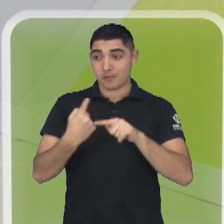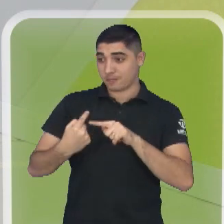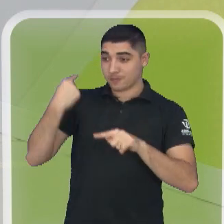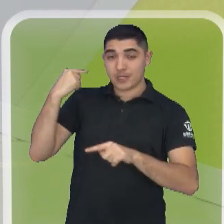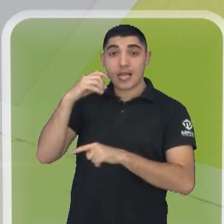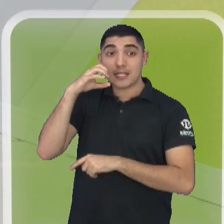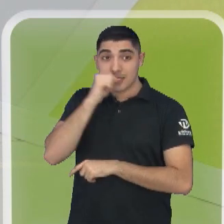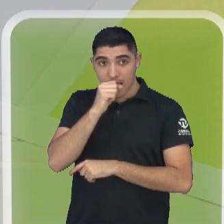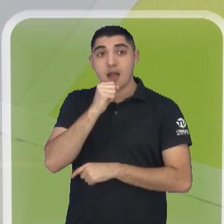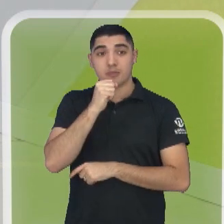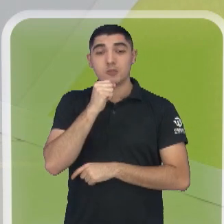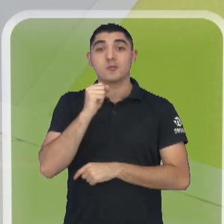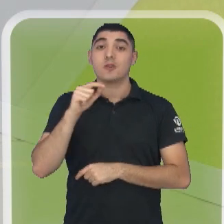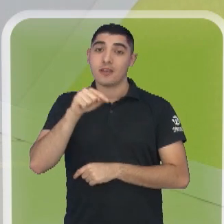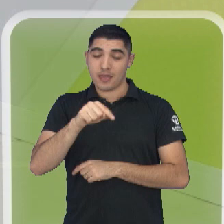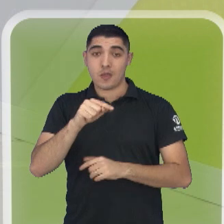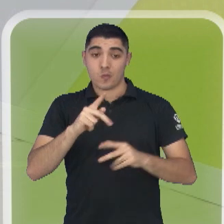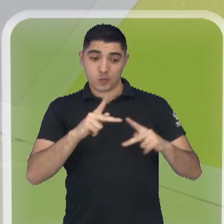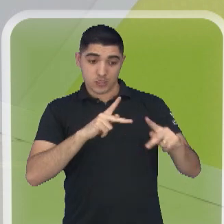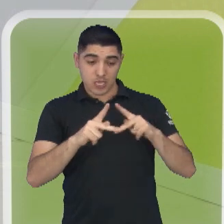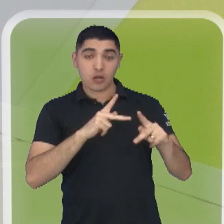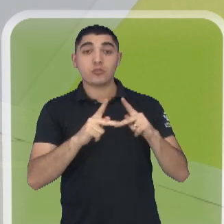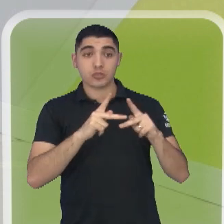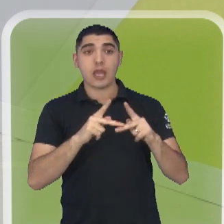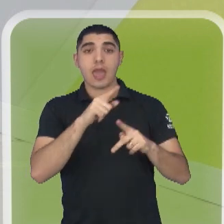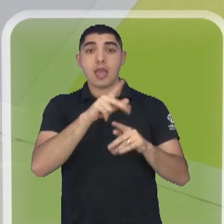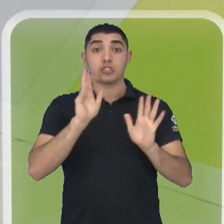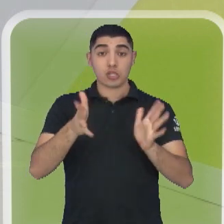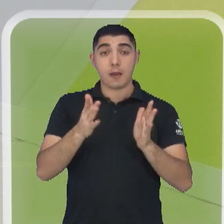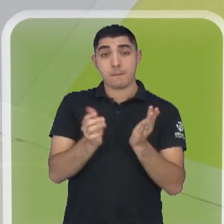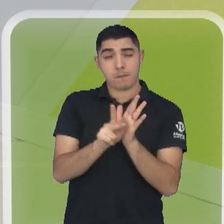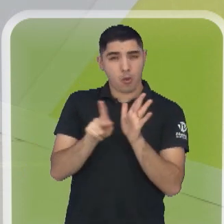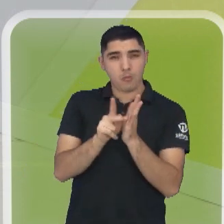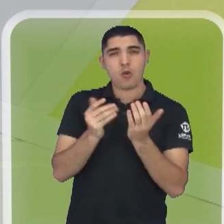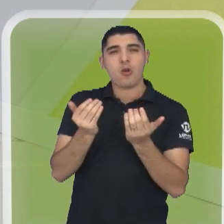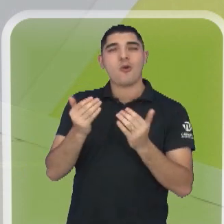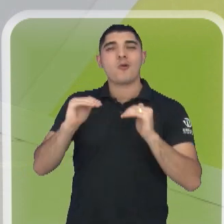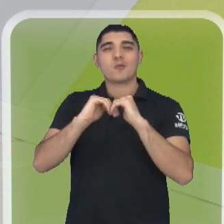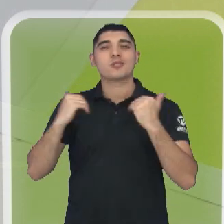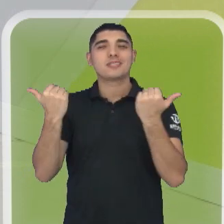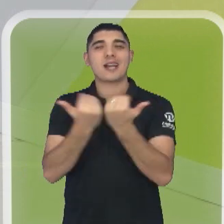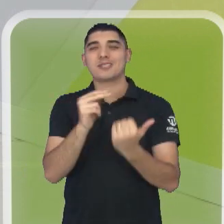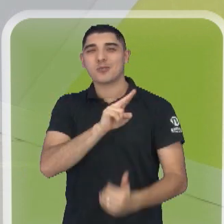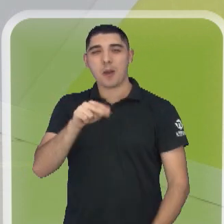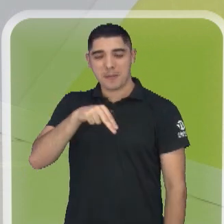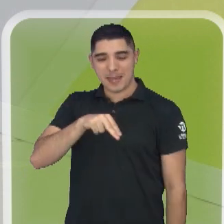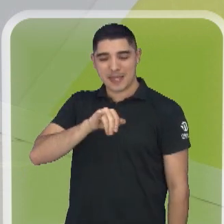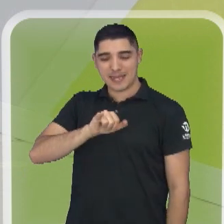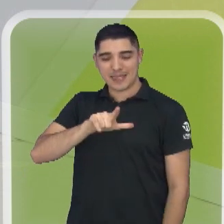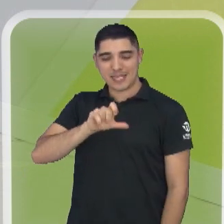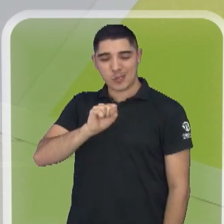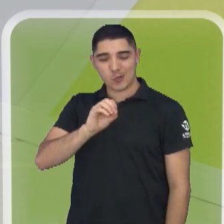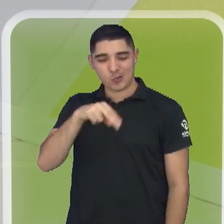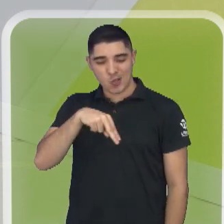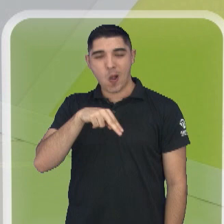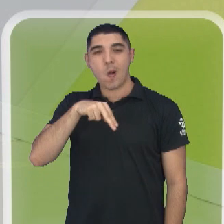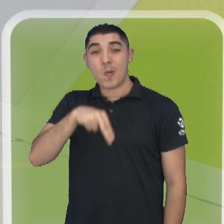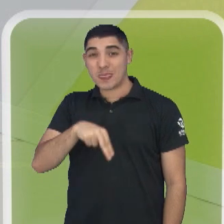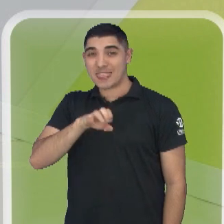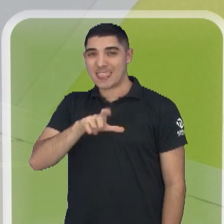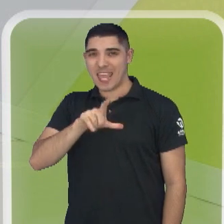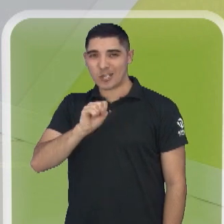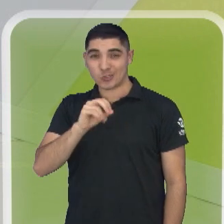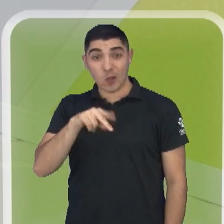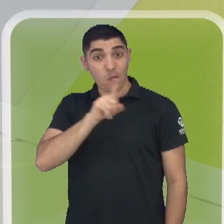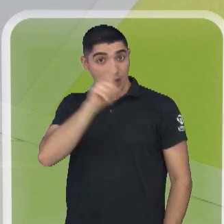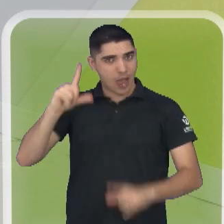sábado, o São José Basquetebol foi até o ginásio Nilson Nelson, para a alegria do nosso querido Bruno Castilho, lá no Distrito Federal,